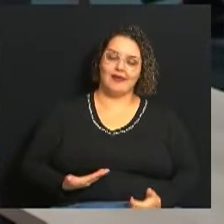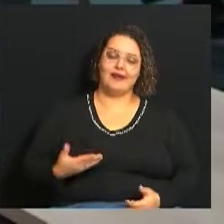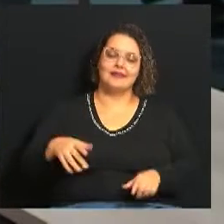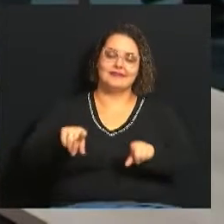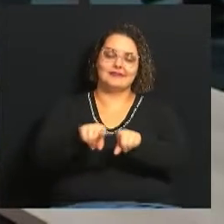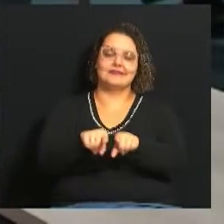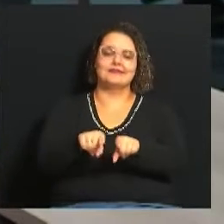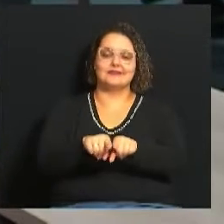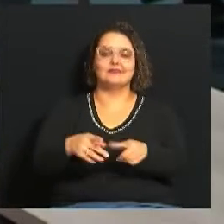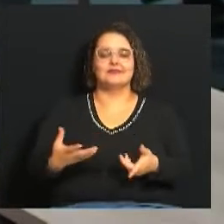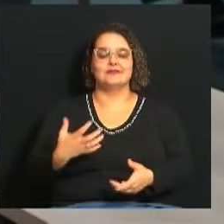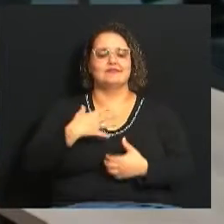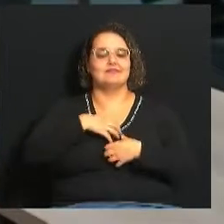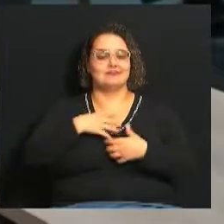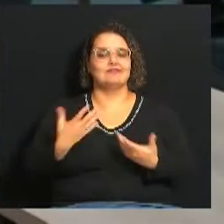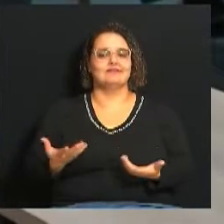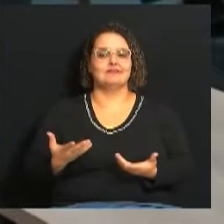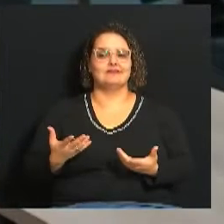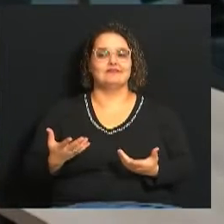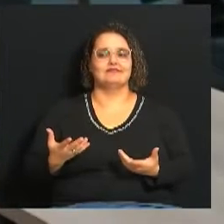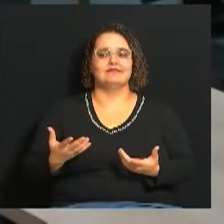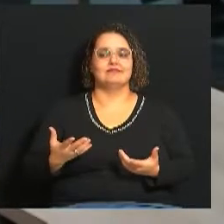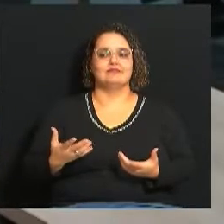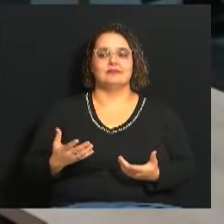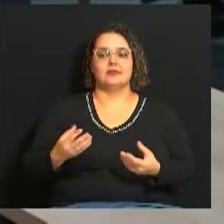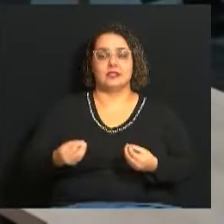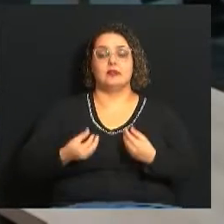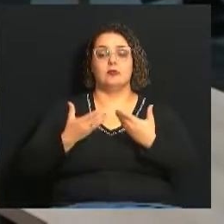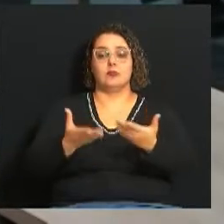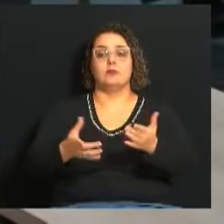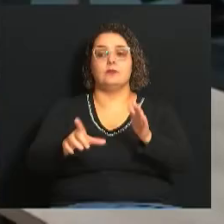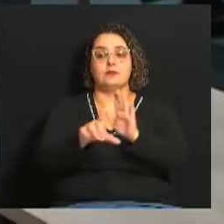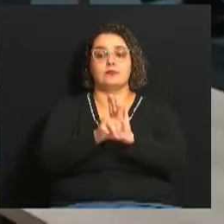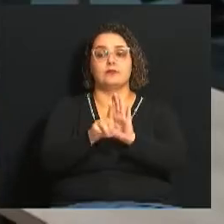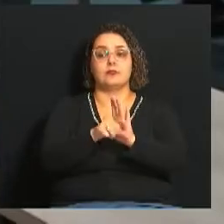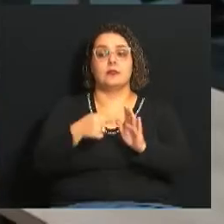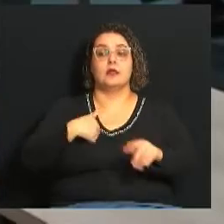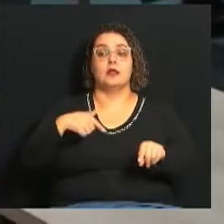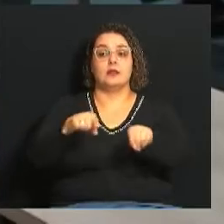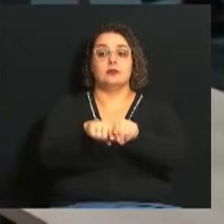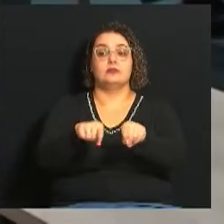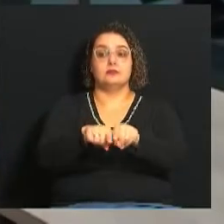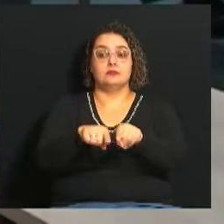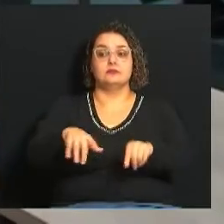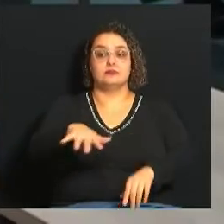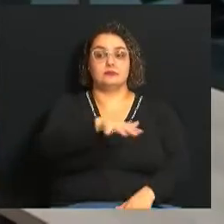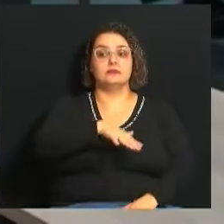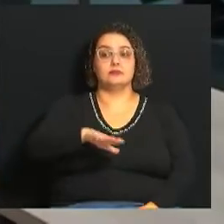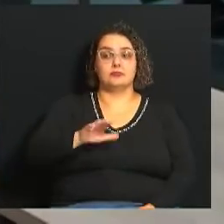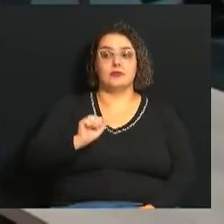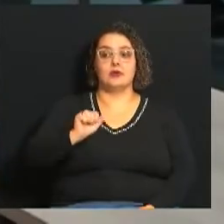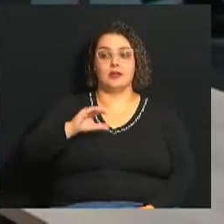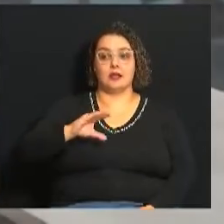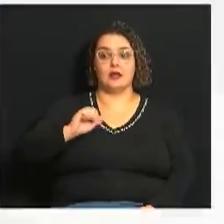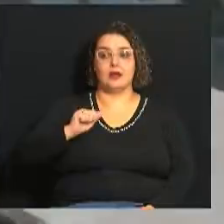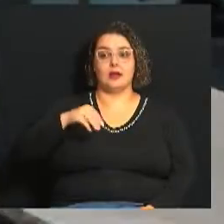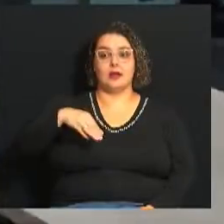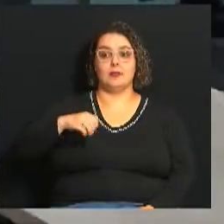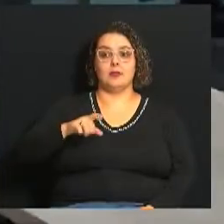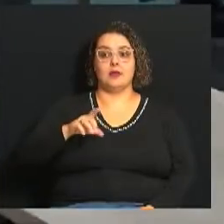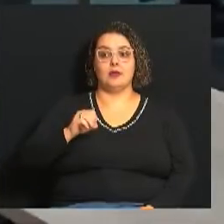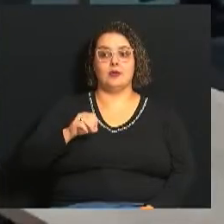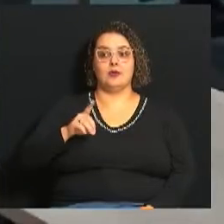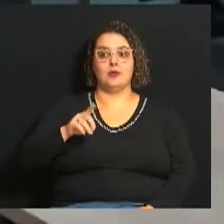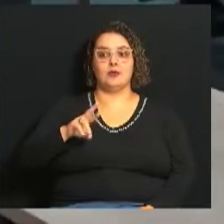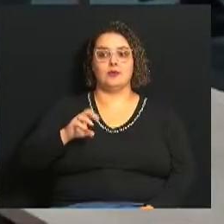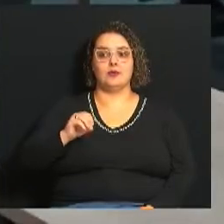além de a gente estar aqui, a gente colocar essa lei, eu também faço parte ali do Camelódromo. Eu tenho o meu comércio ali, inclusive